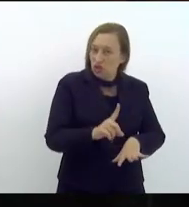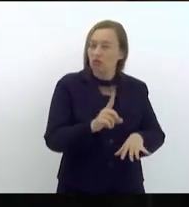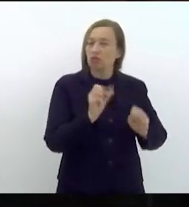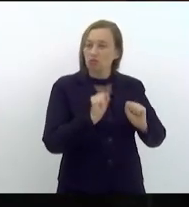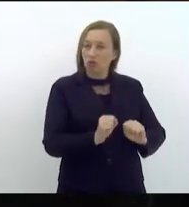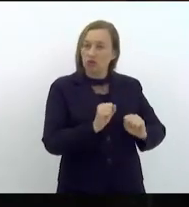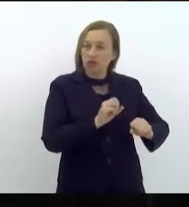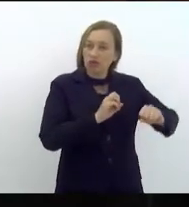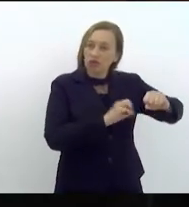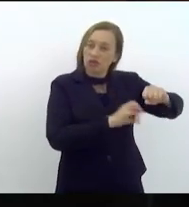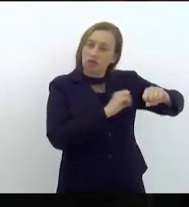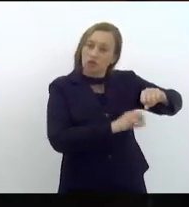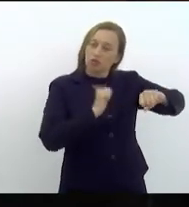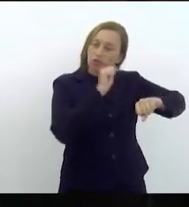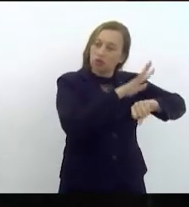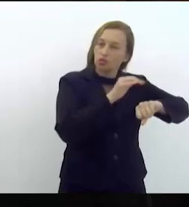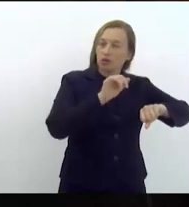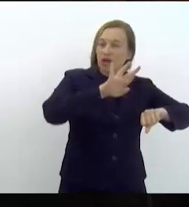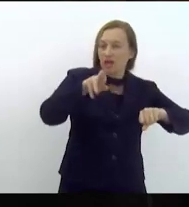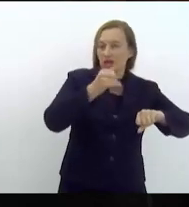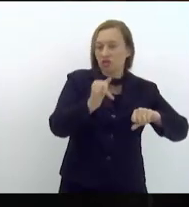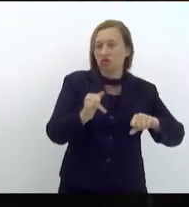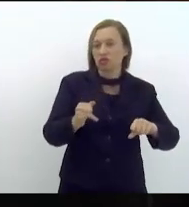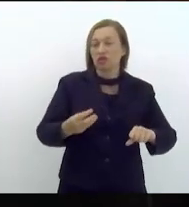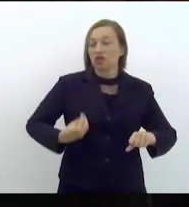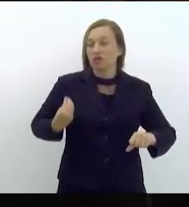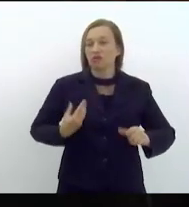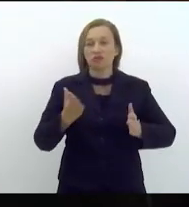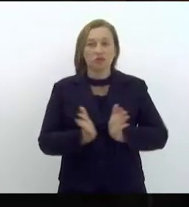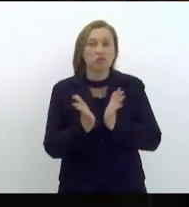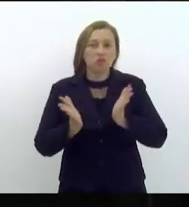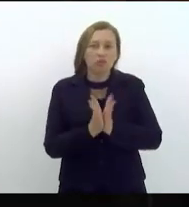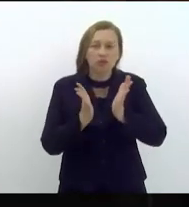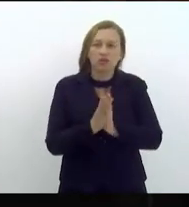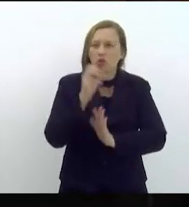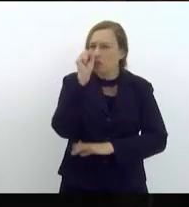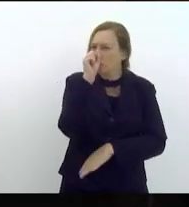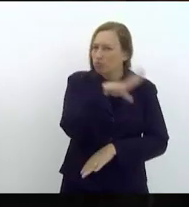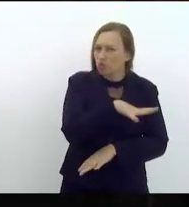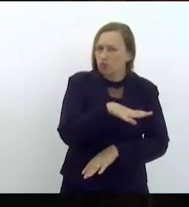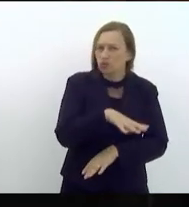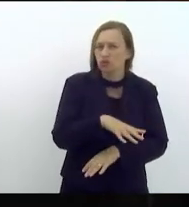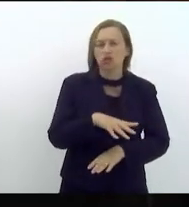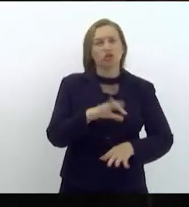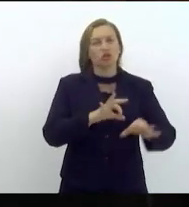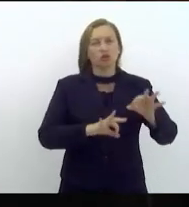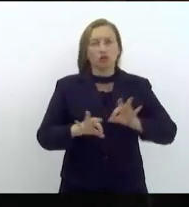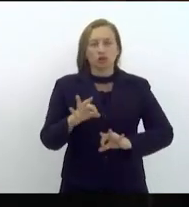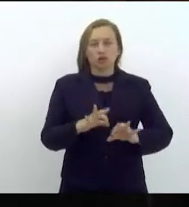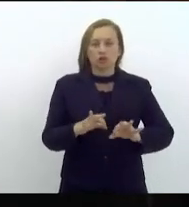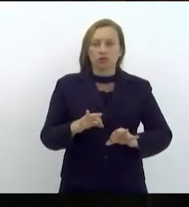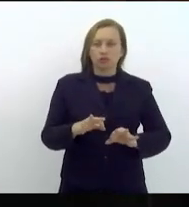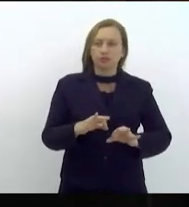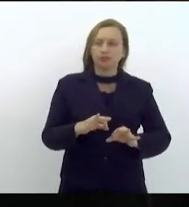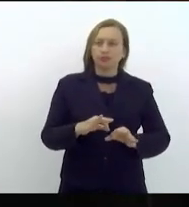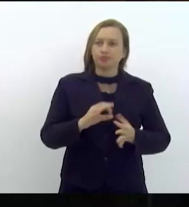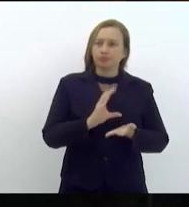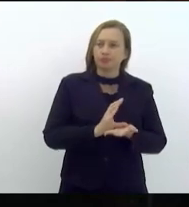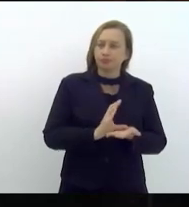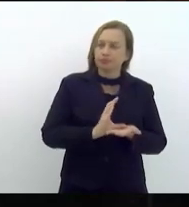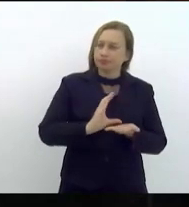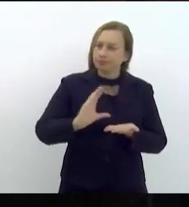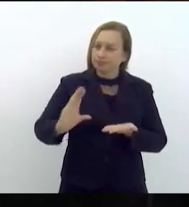superaj aquelas famílias que estão extrema pobreza é um absurdo um programa que deveria transferir renda